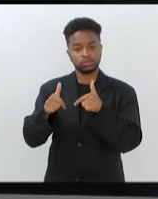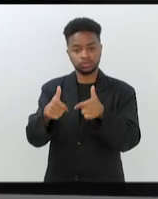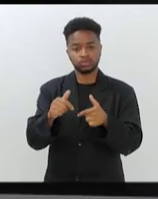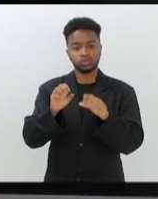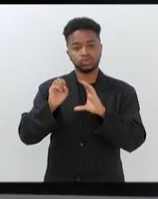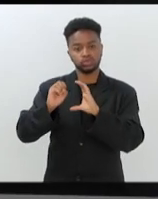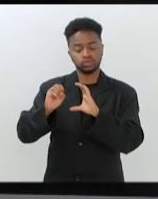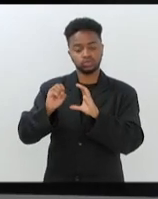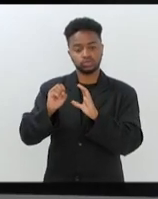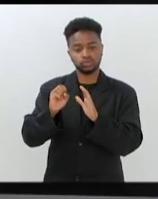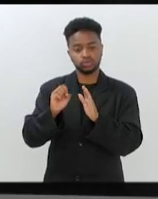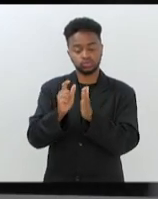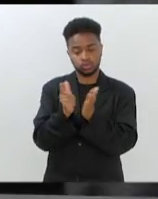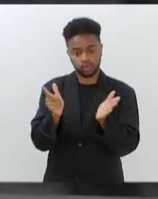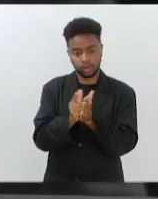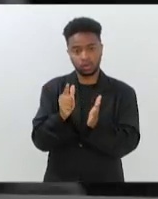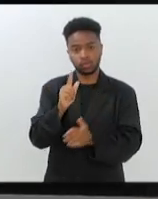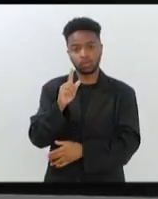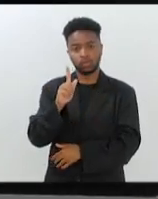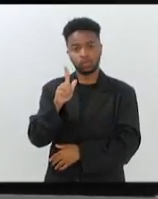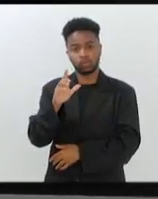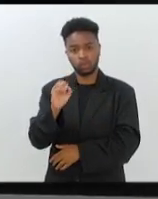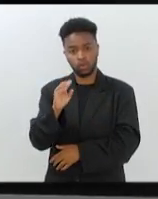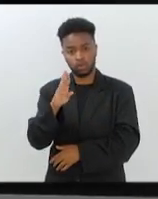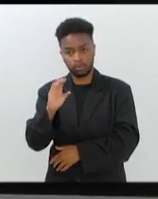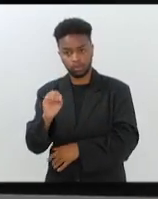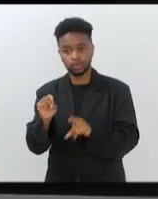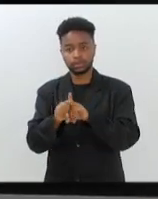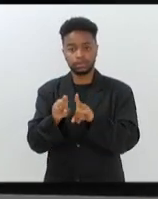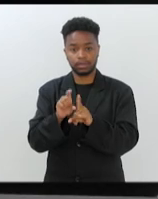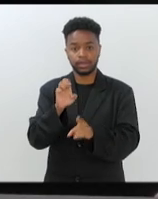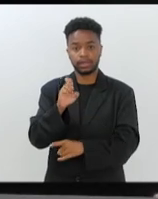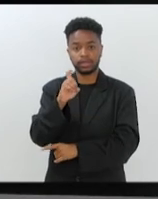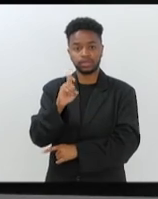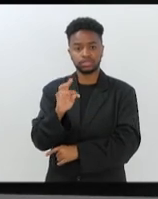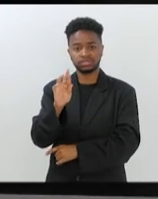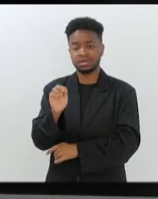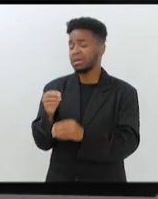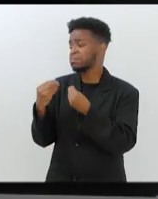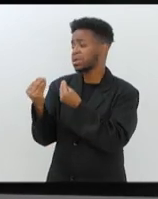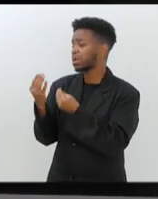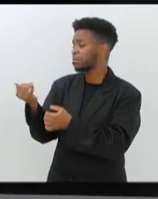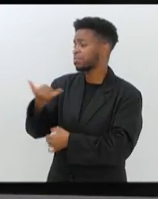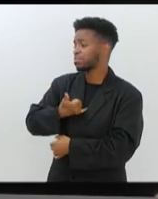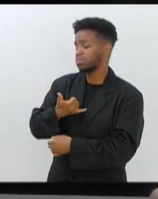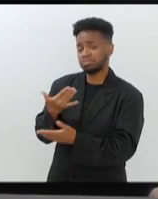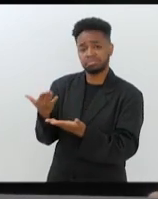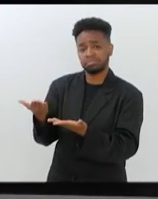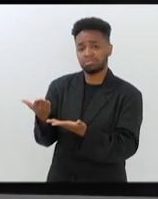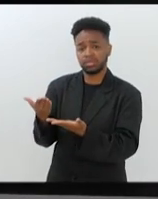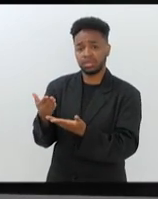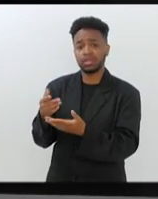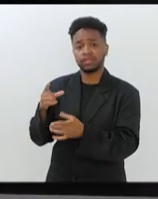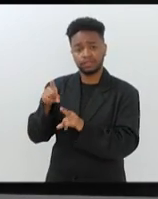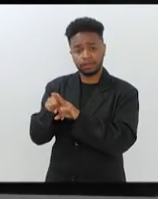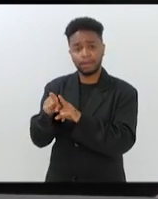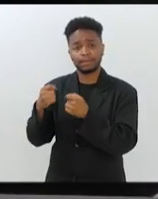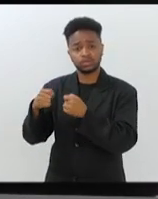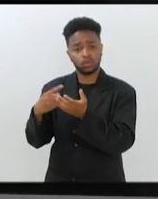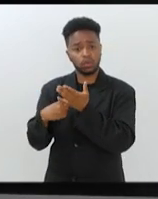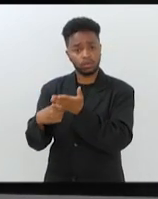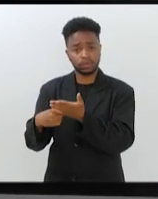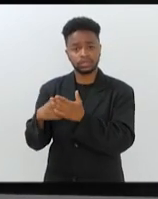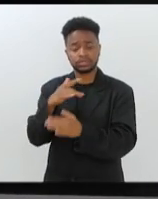Extra então assim eh perguntei isso patroc acontece para com a educação para com a saúde eu faço